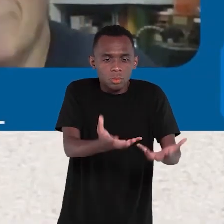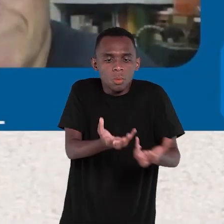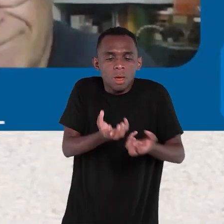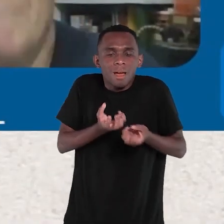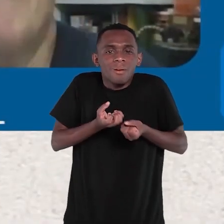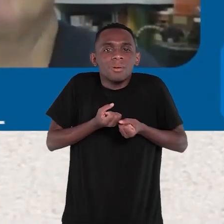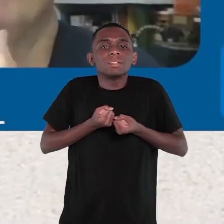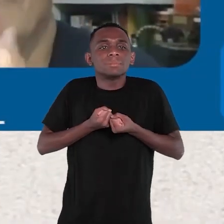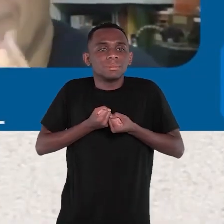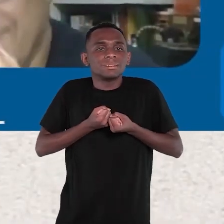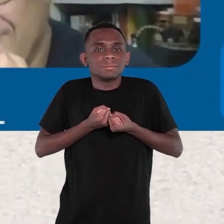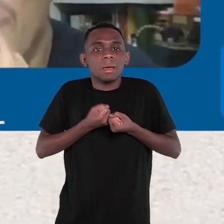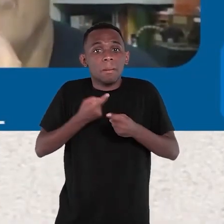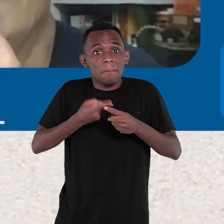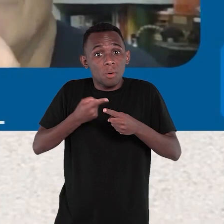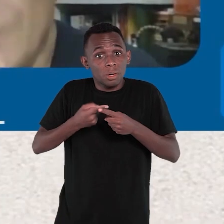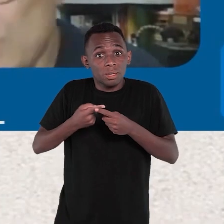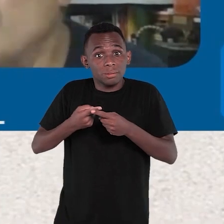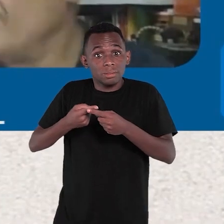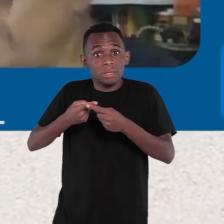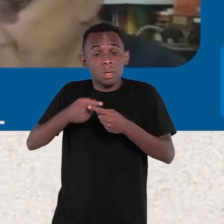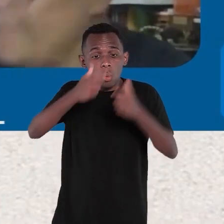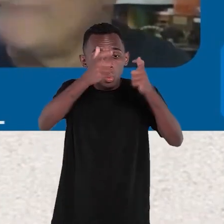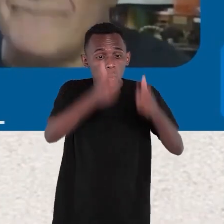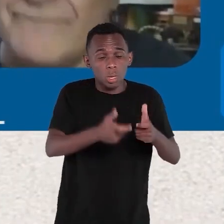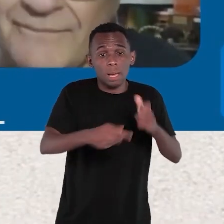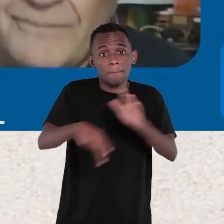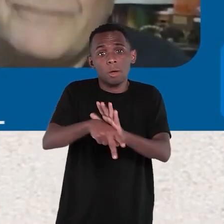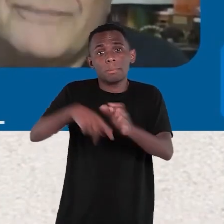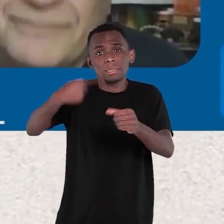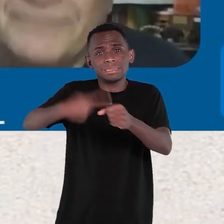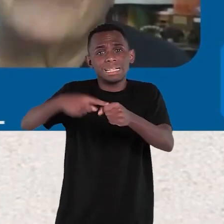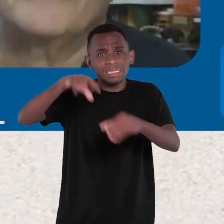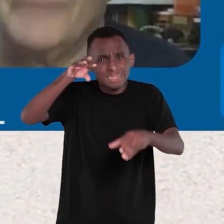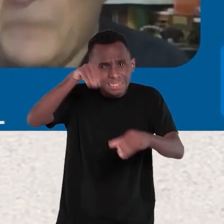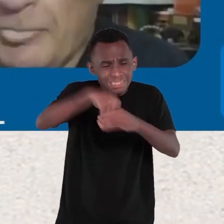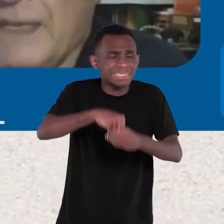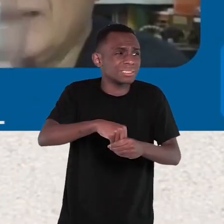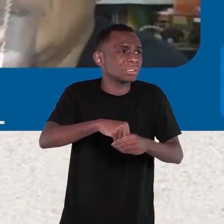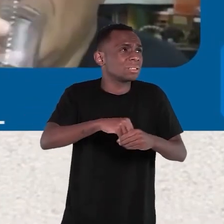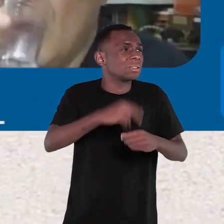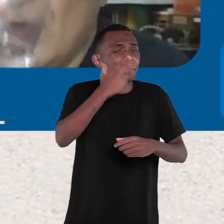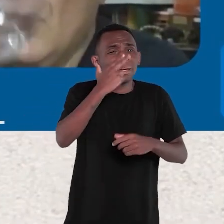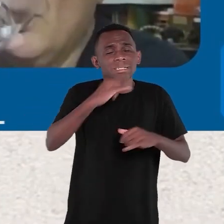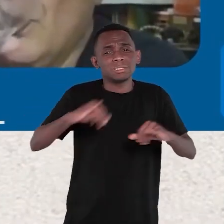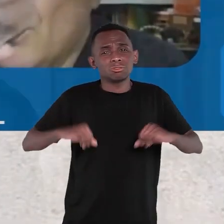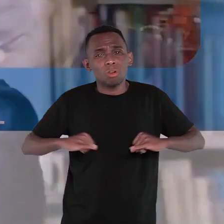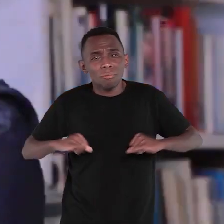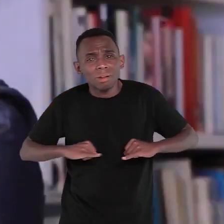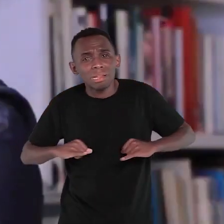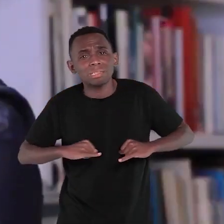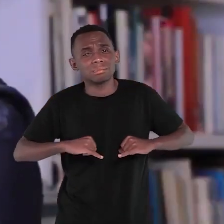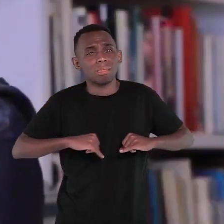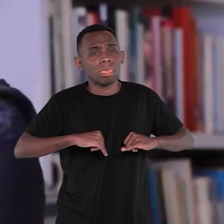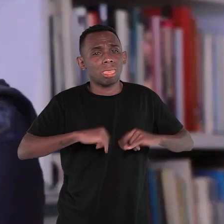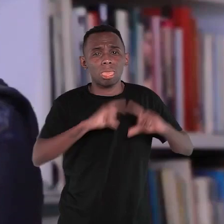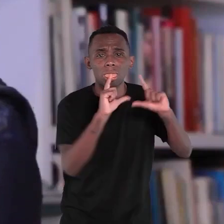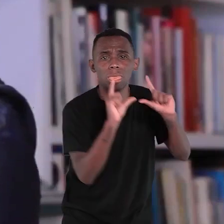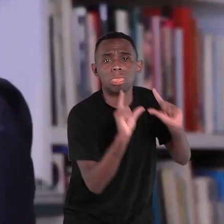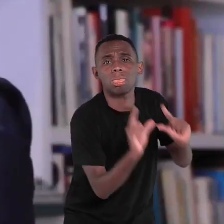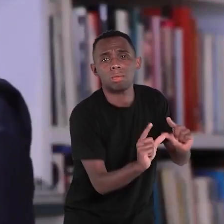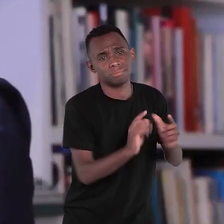área do mundo urbano muito, muito sofrida, né? Muito em decadência e